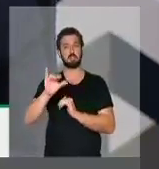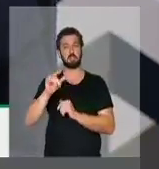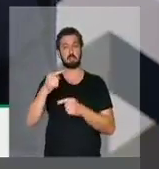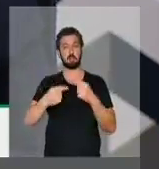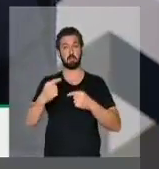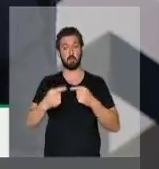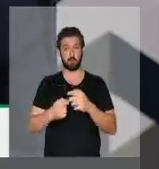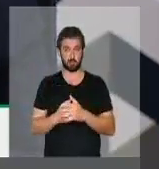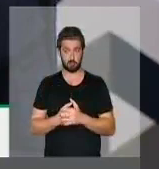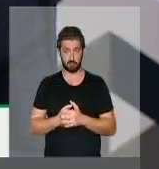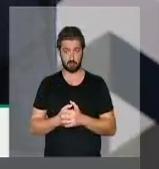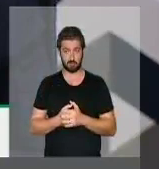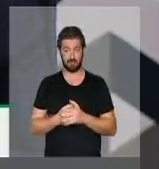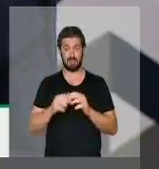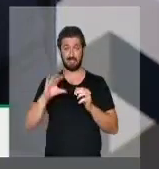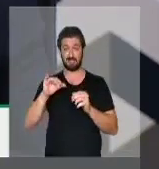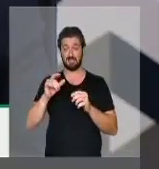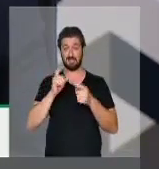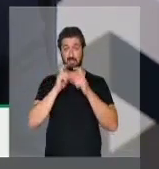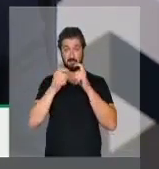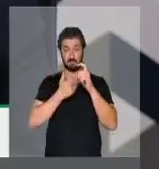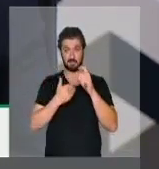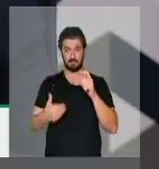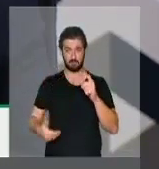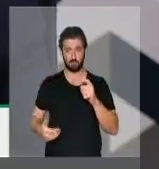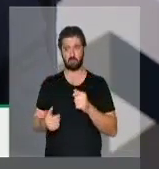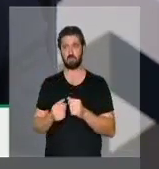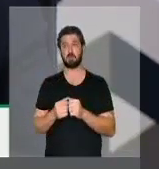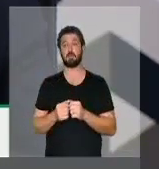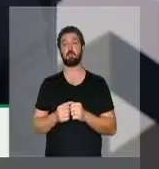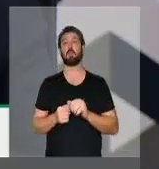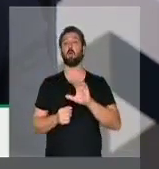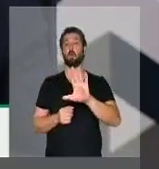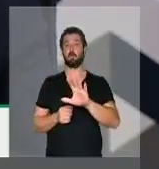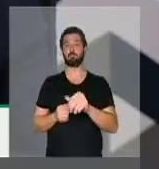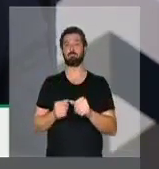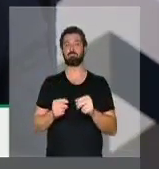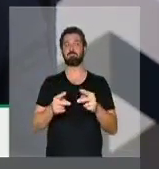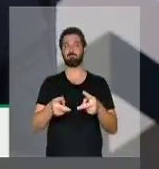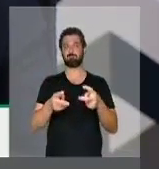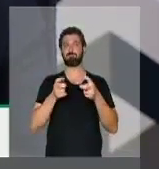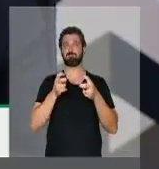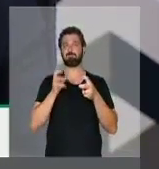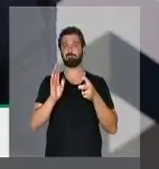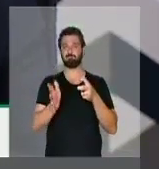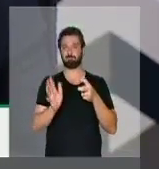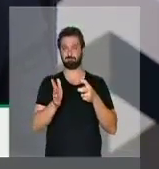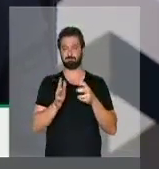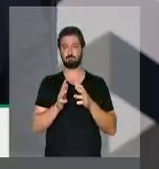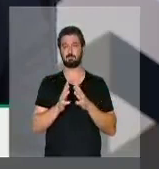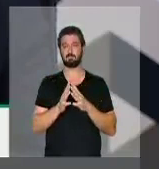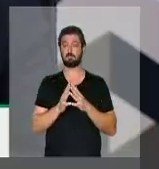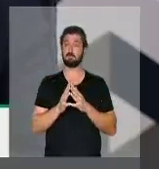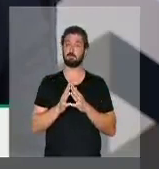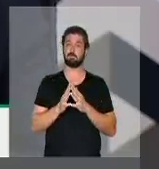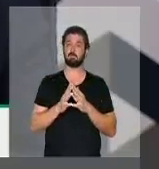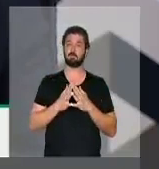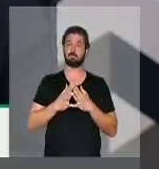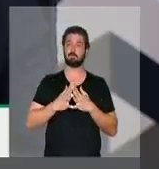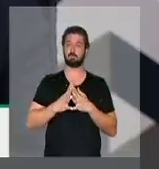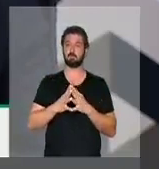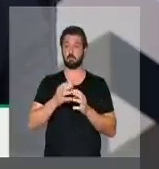dicionário da ciência política, da ciência da administração pública e assim por diante? Porque se percebeu